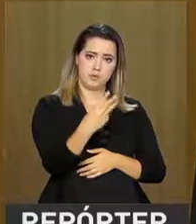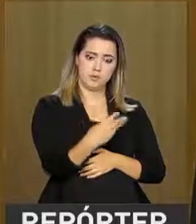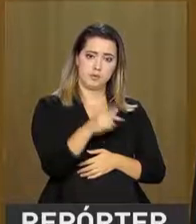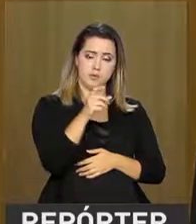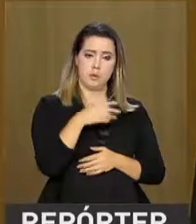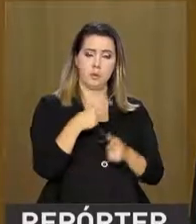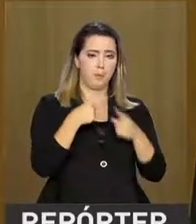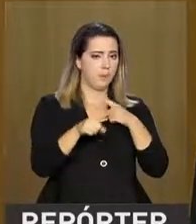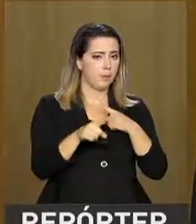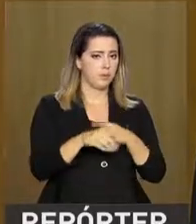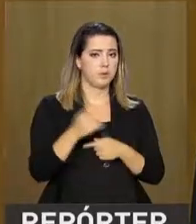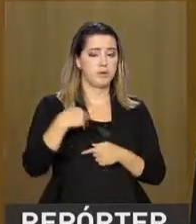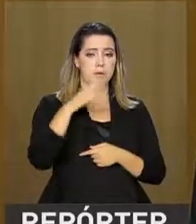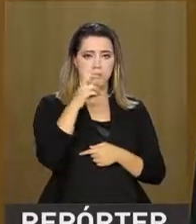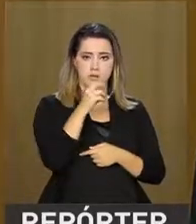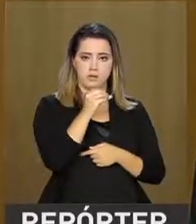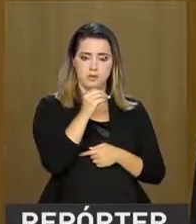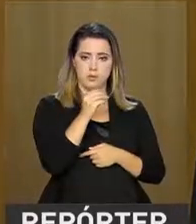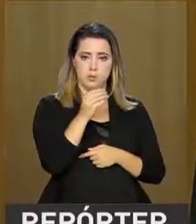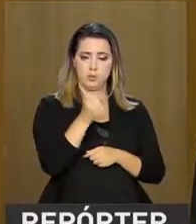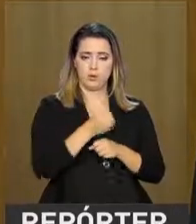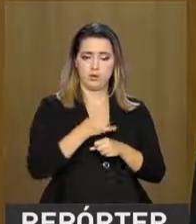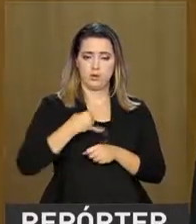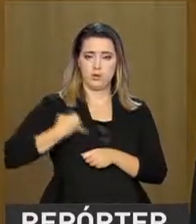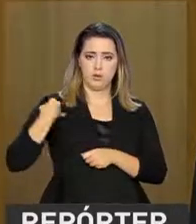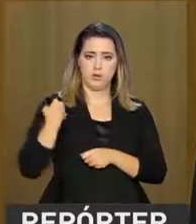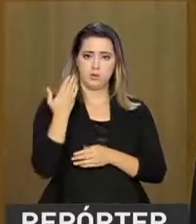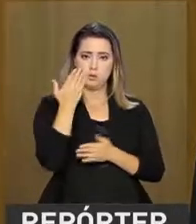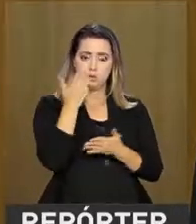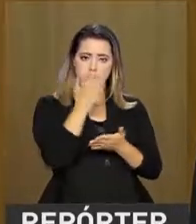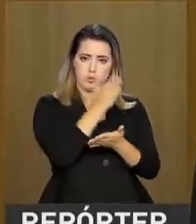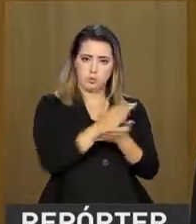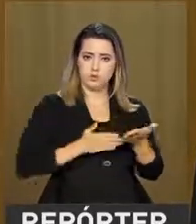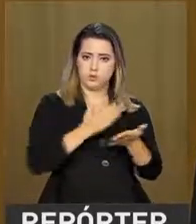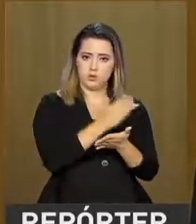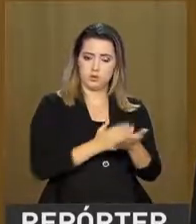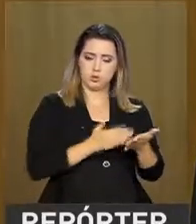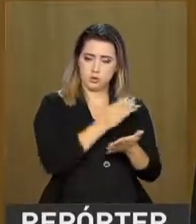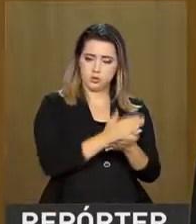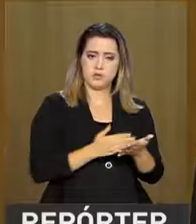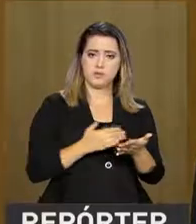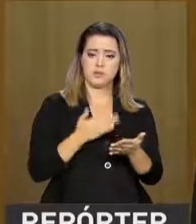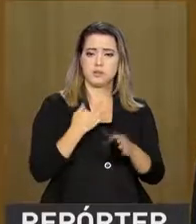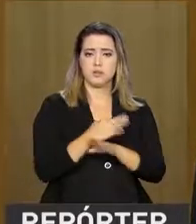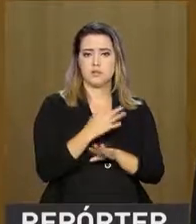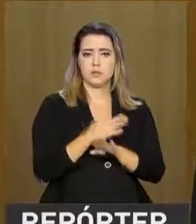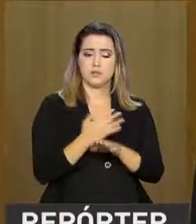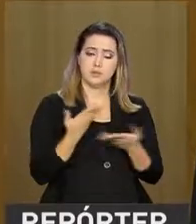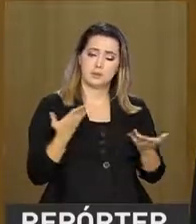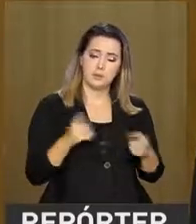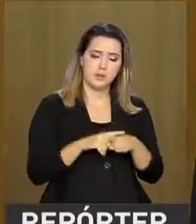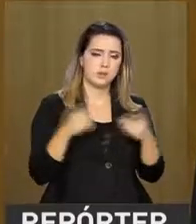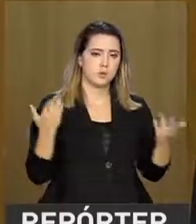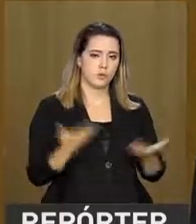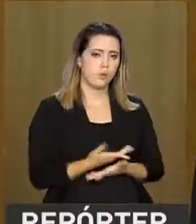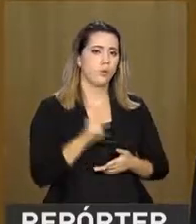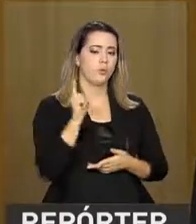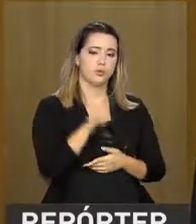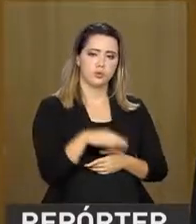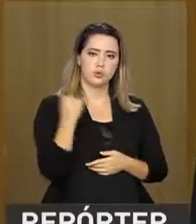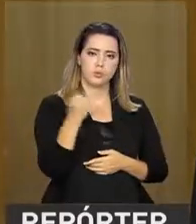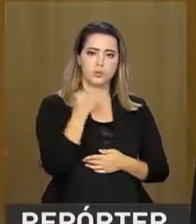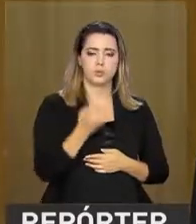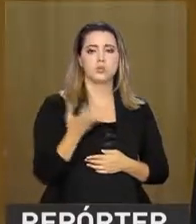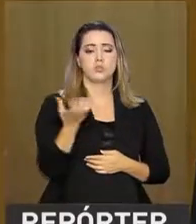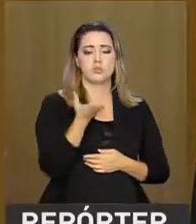que uma pessoa com mais de 50 anos parcelasse as suas férias. Veja você que em pleno 2017 isso não faz sentido. Se o trabalhador quiser